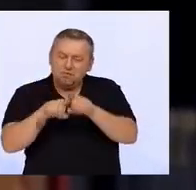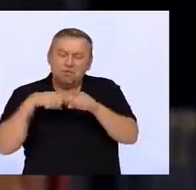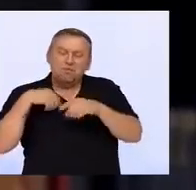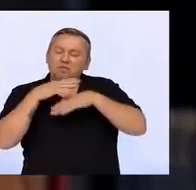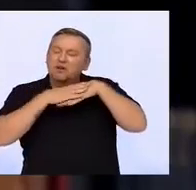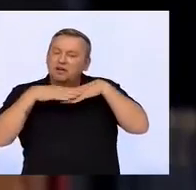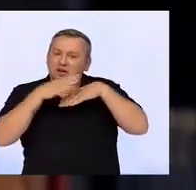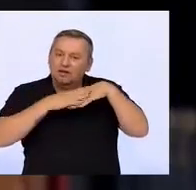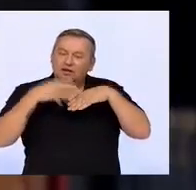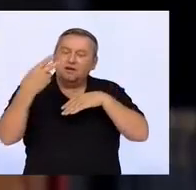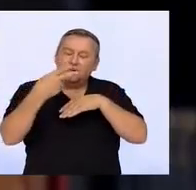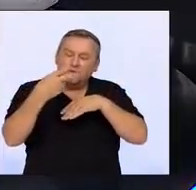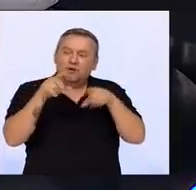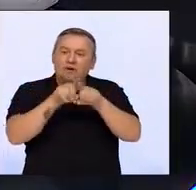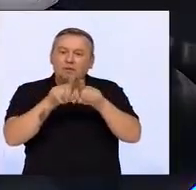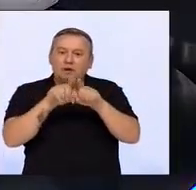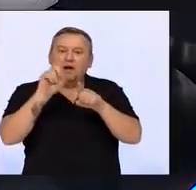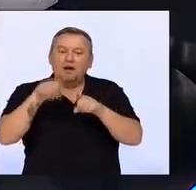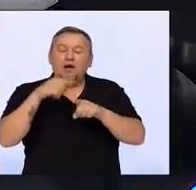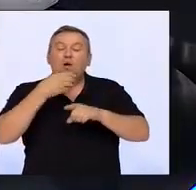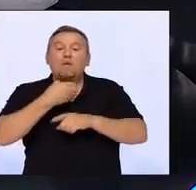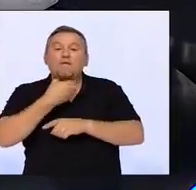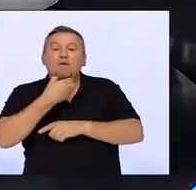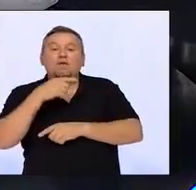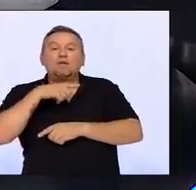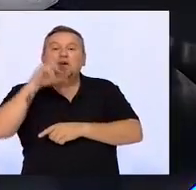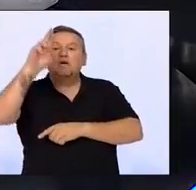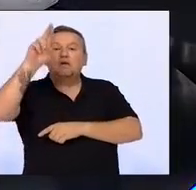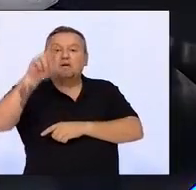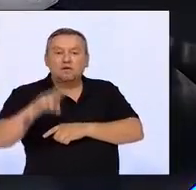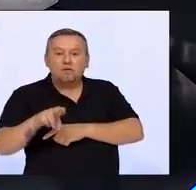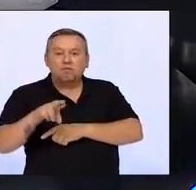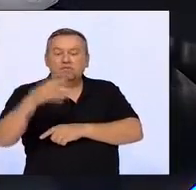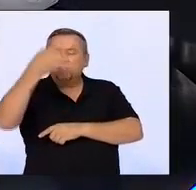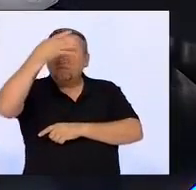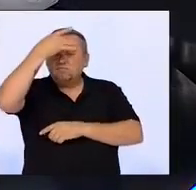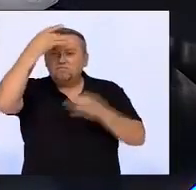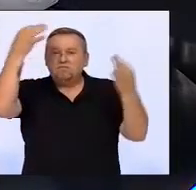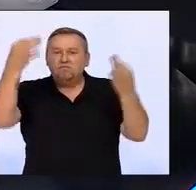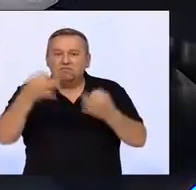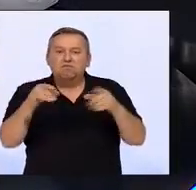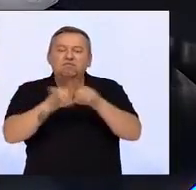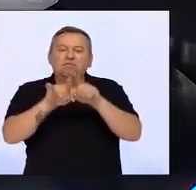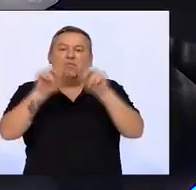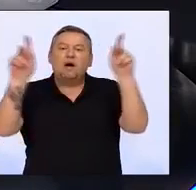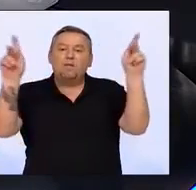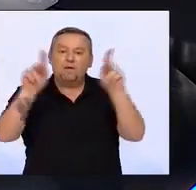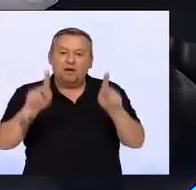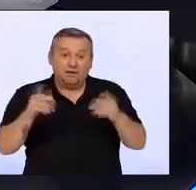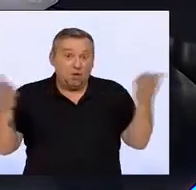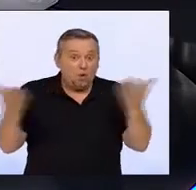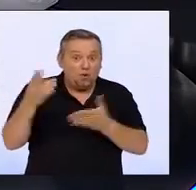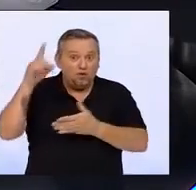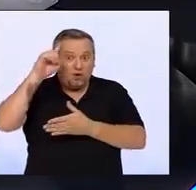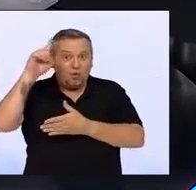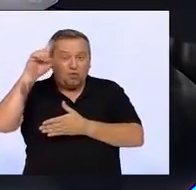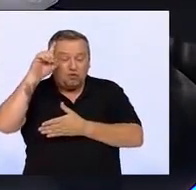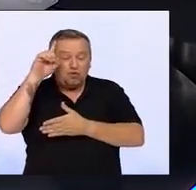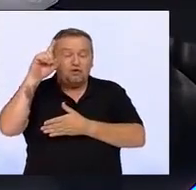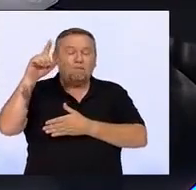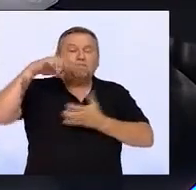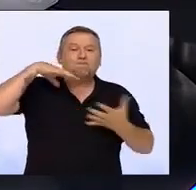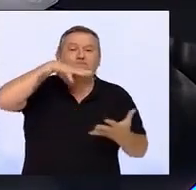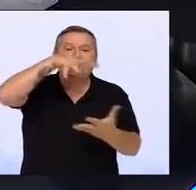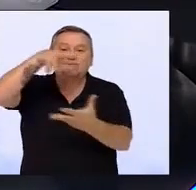bela candidata, é que é uma voz da razão, da sensatez, da paz. Aliás, hoje é o Dia Mundial da Paz, da ONU, 21